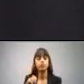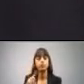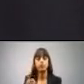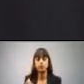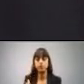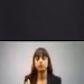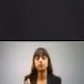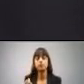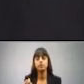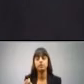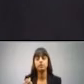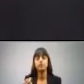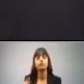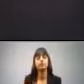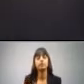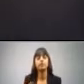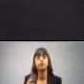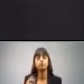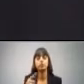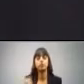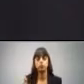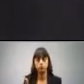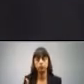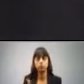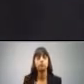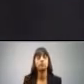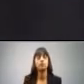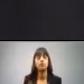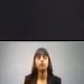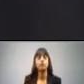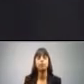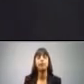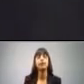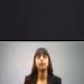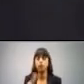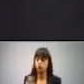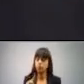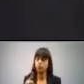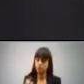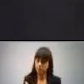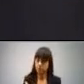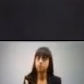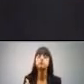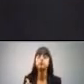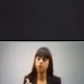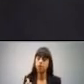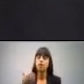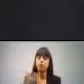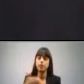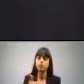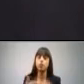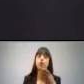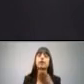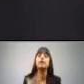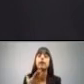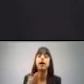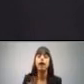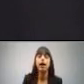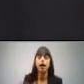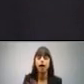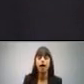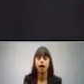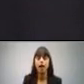e neuroradiologista desde 2002. Em 2016, participou da elaboração e criação da área de Big